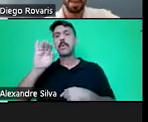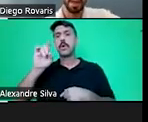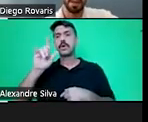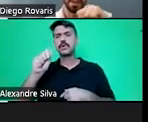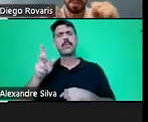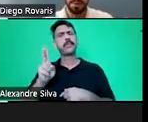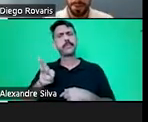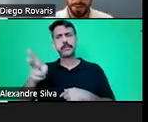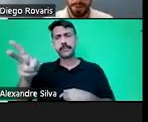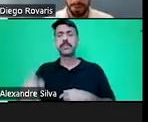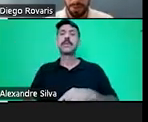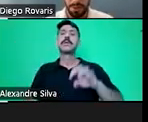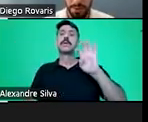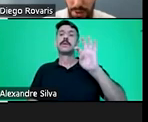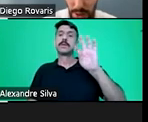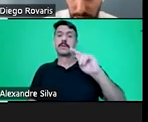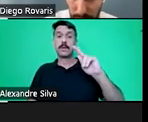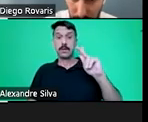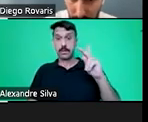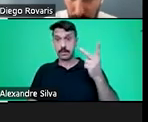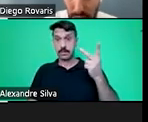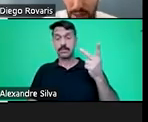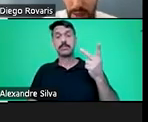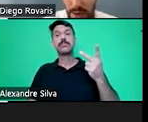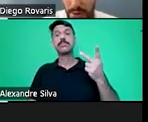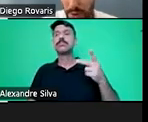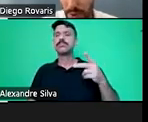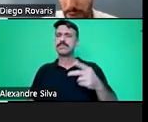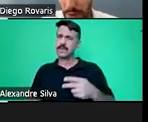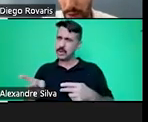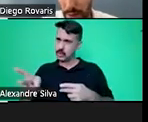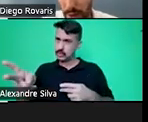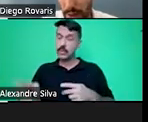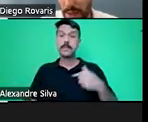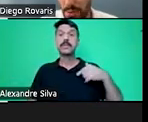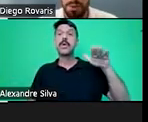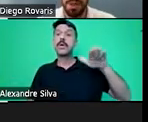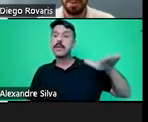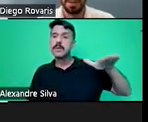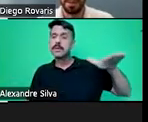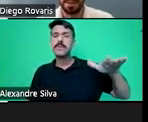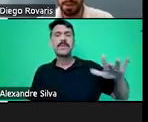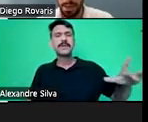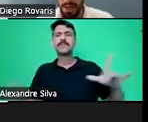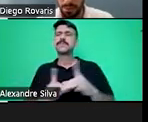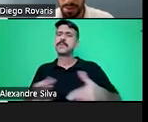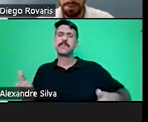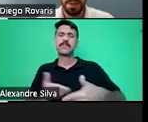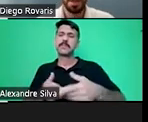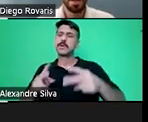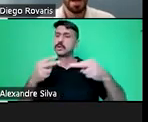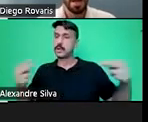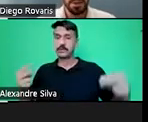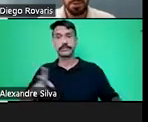persistente e o TDAH infantil. E a gente viu que são condições que têm uma correlação genômica bastante